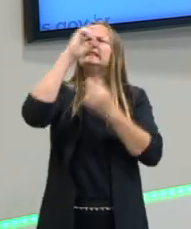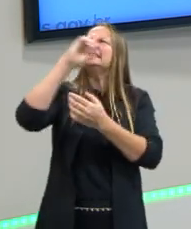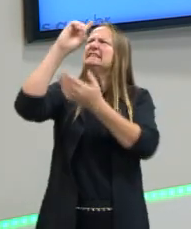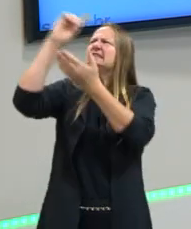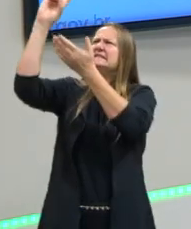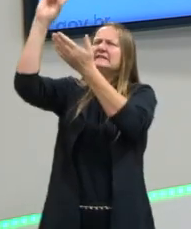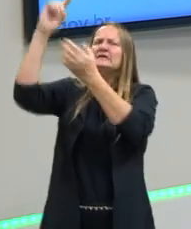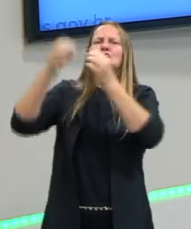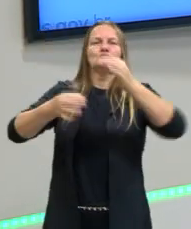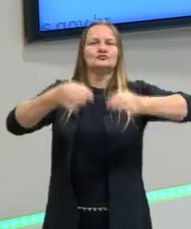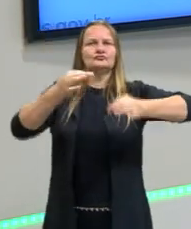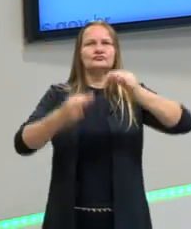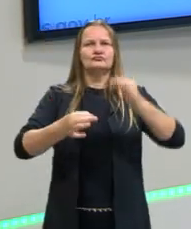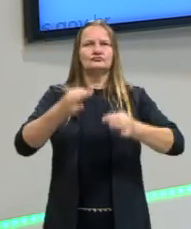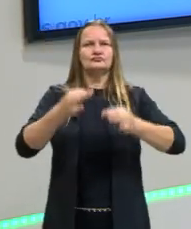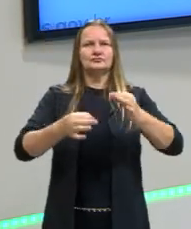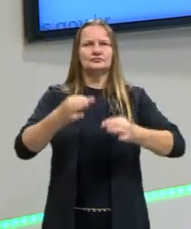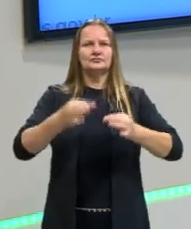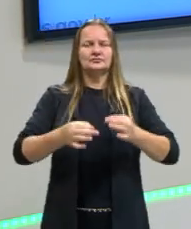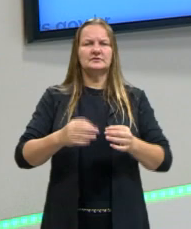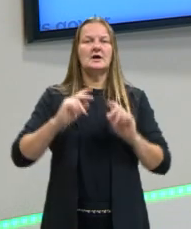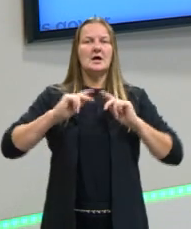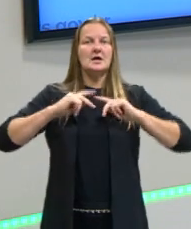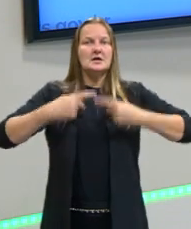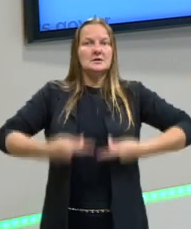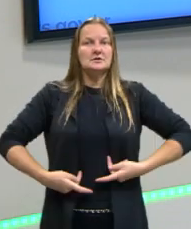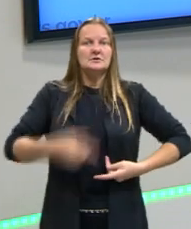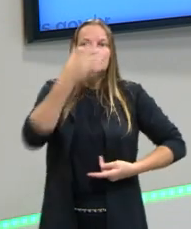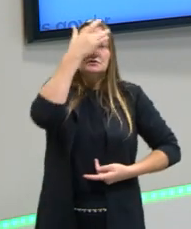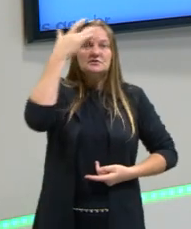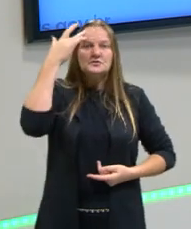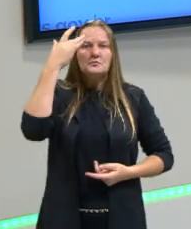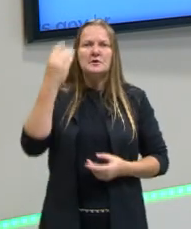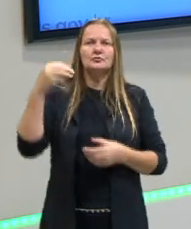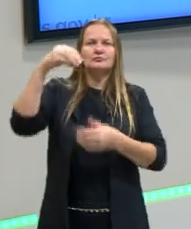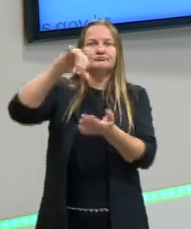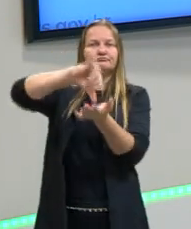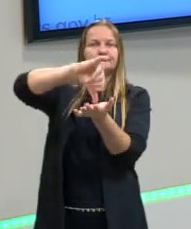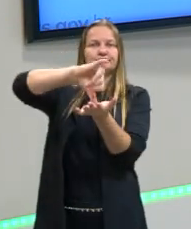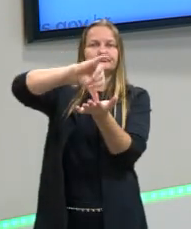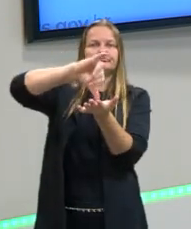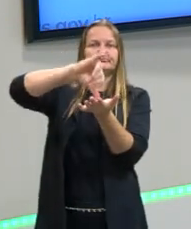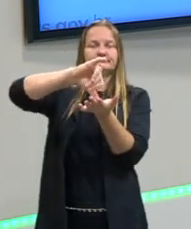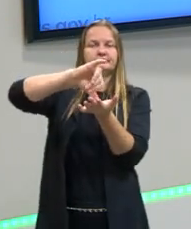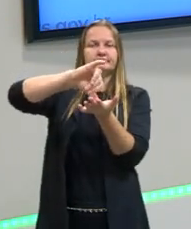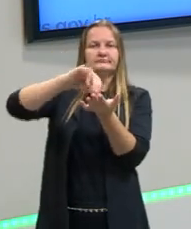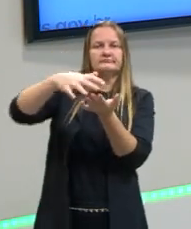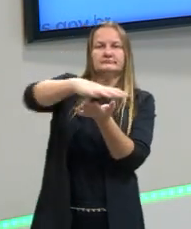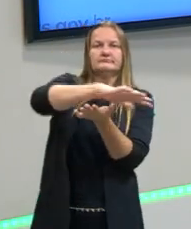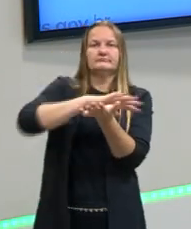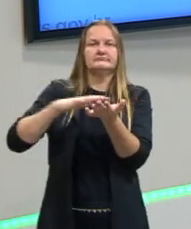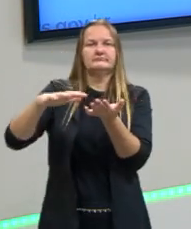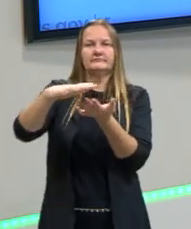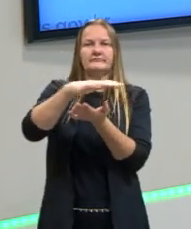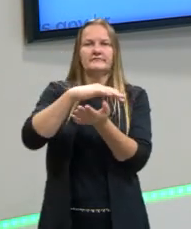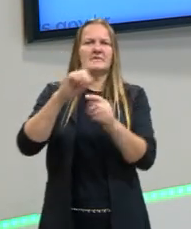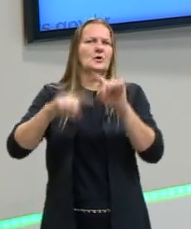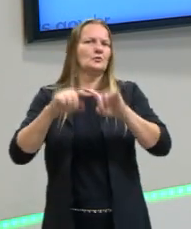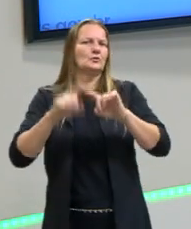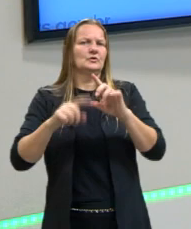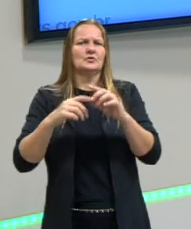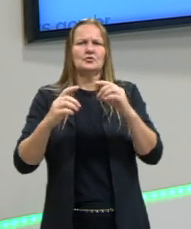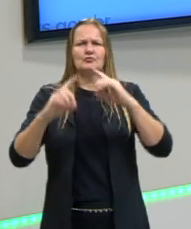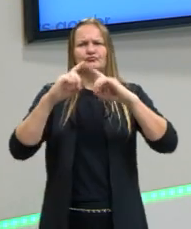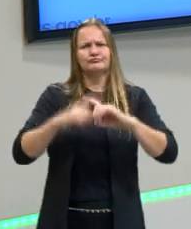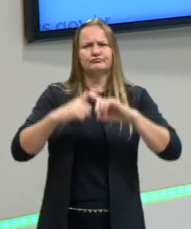justiça né era o homem era o ser humano homem que de acordo com a situação da cobra estava no discurso no embate